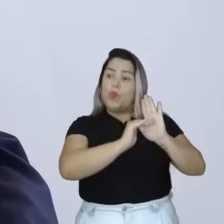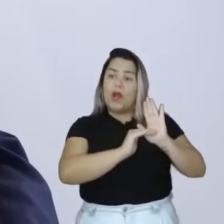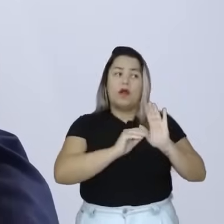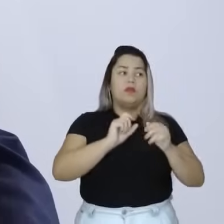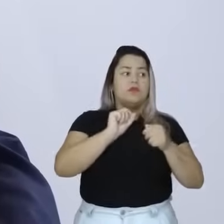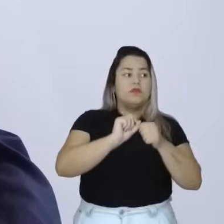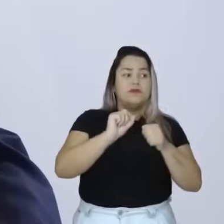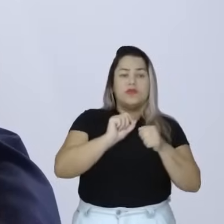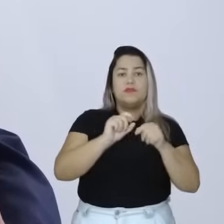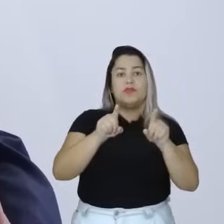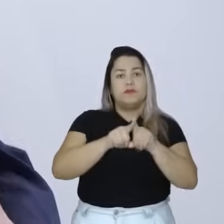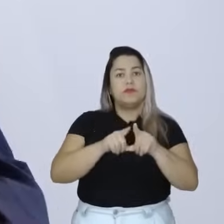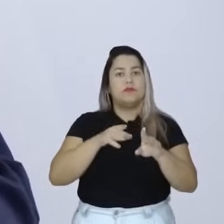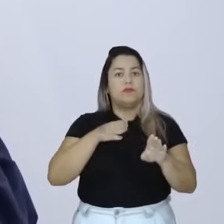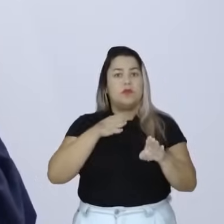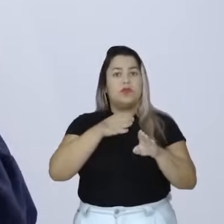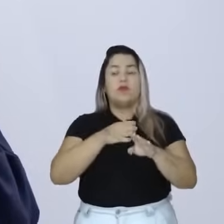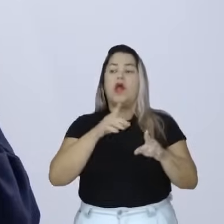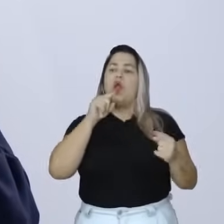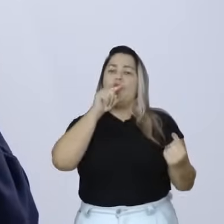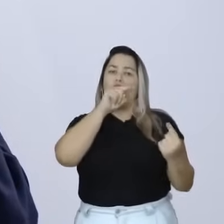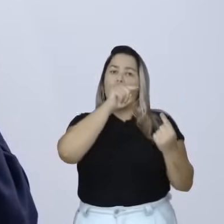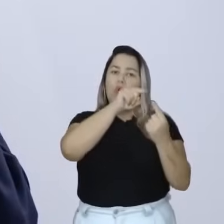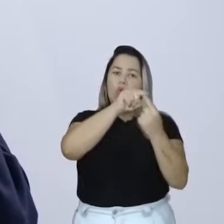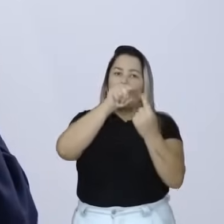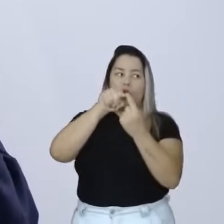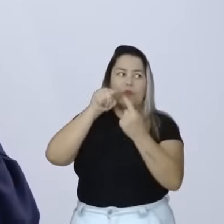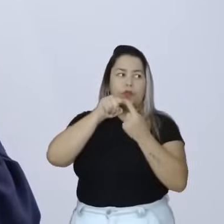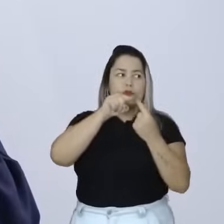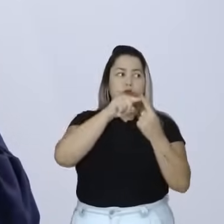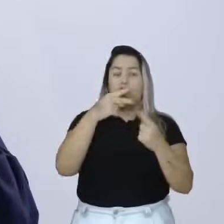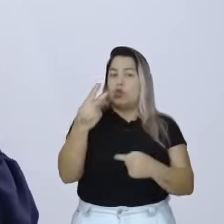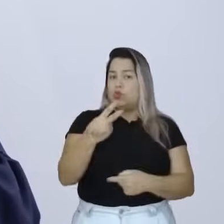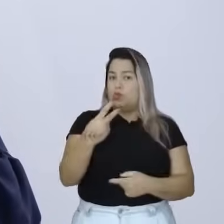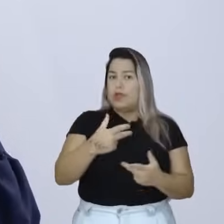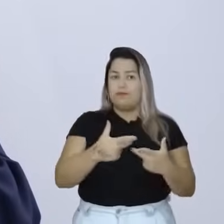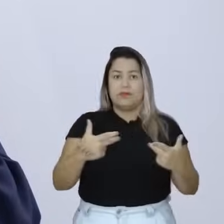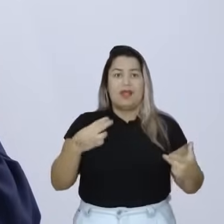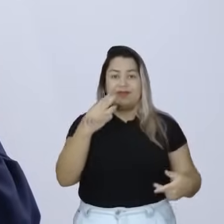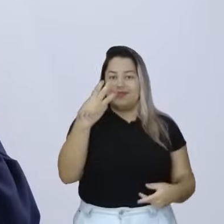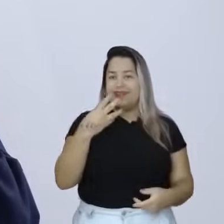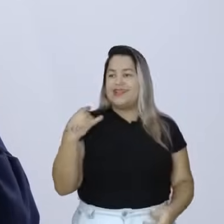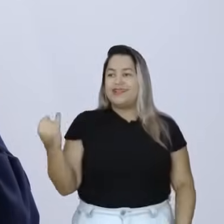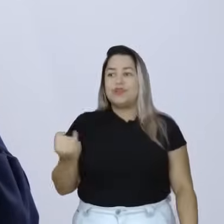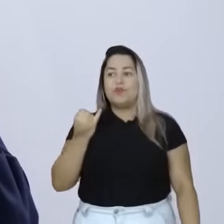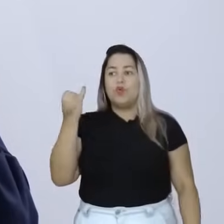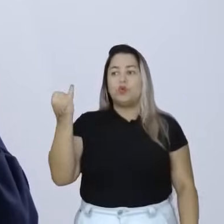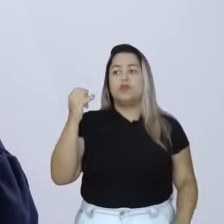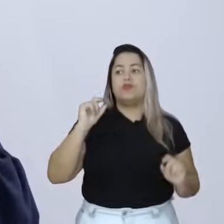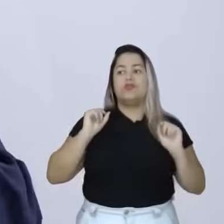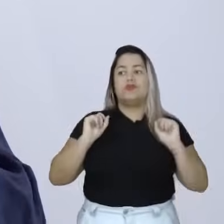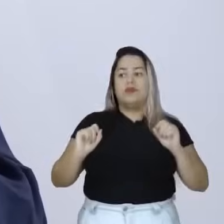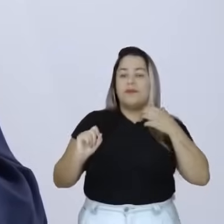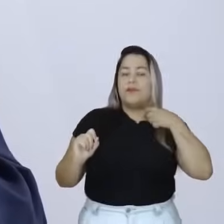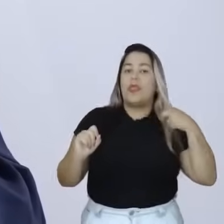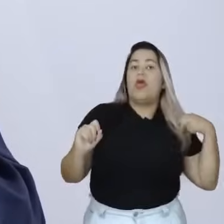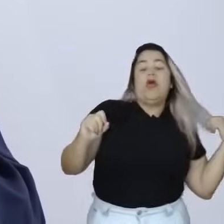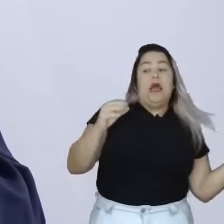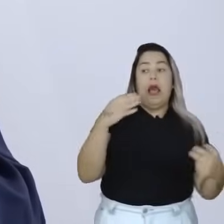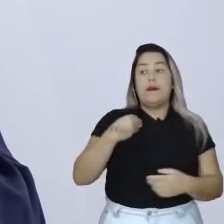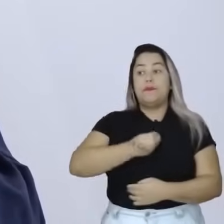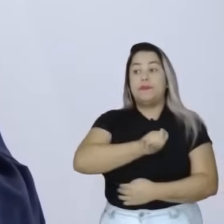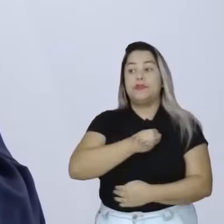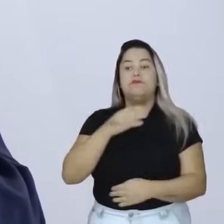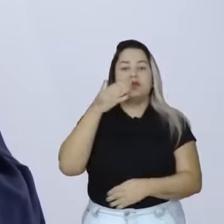fizemos, foi inédito, e combinando três coisas muito importantes, que era a participação